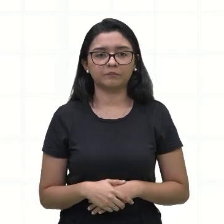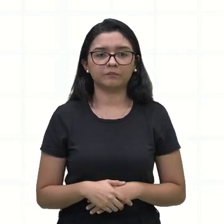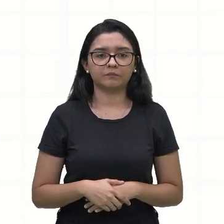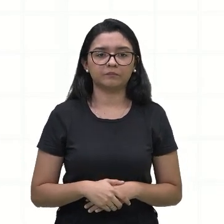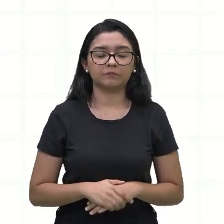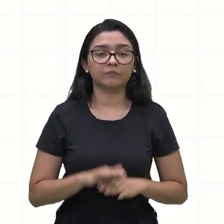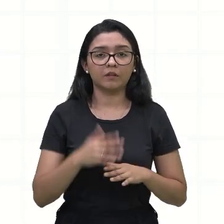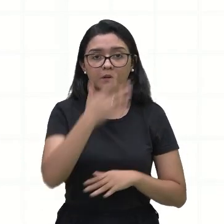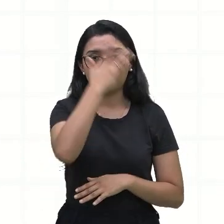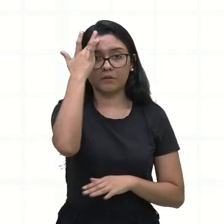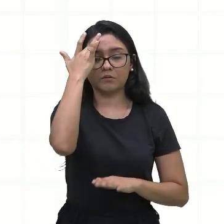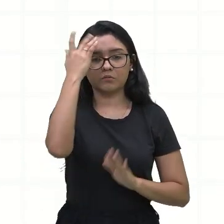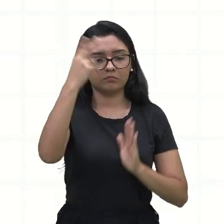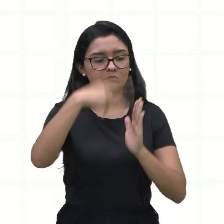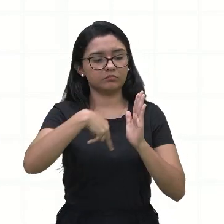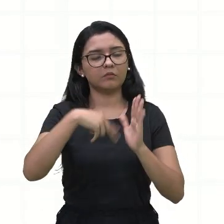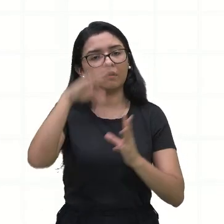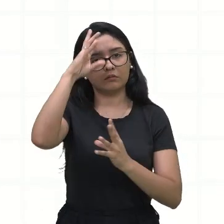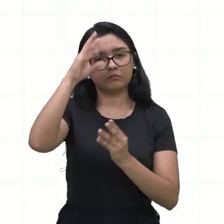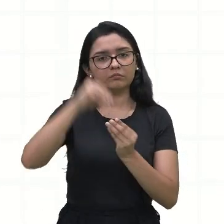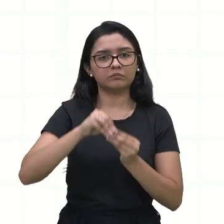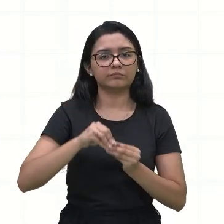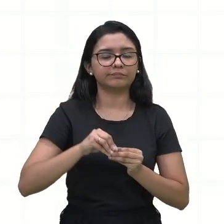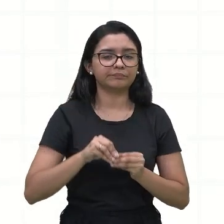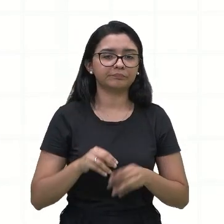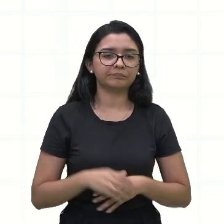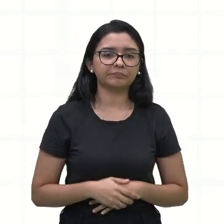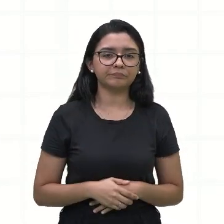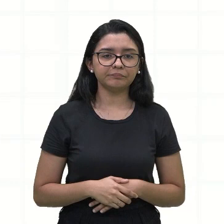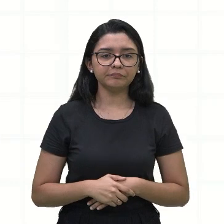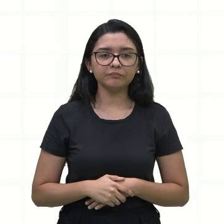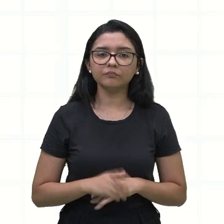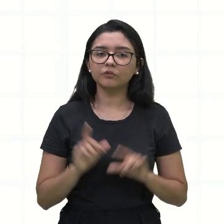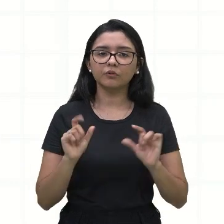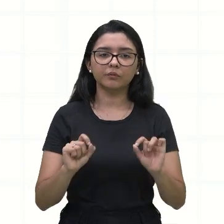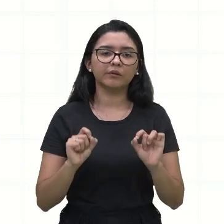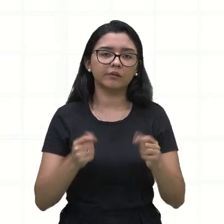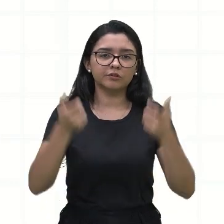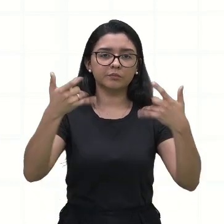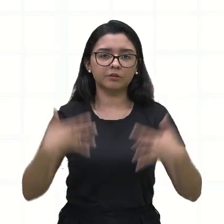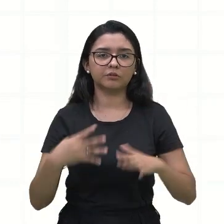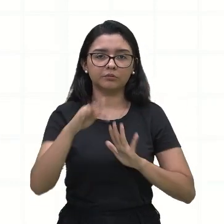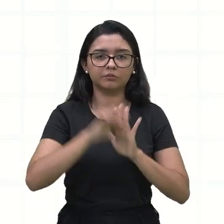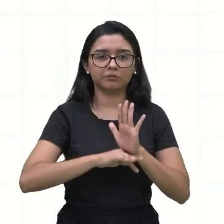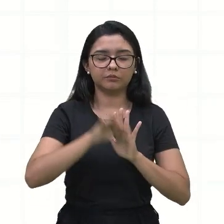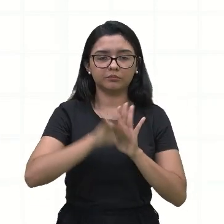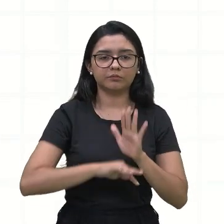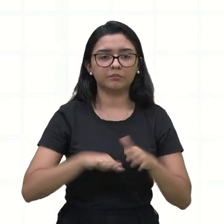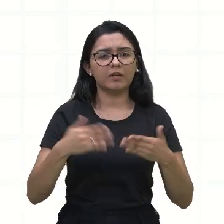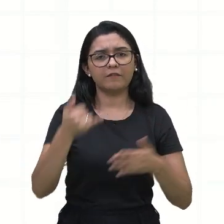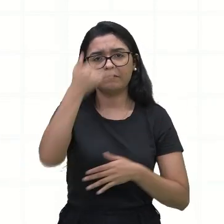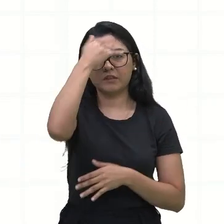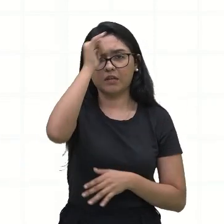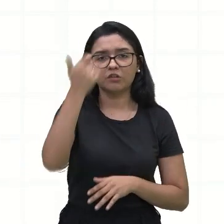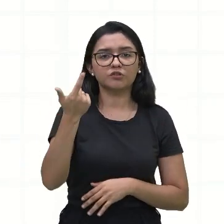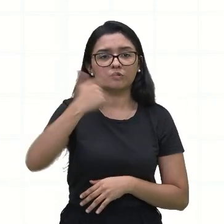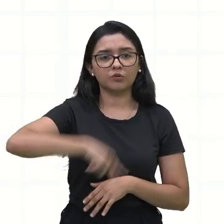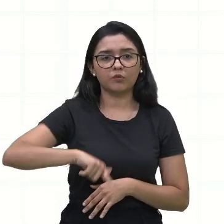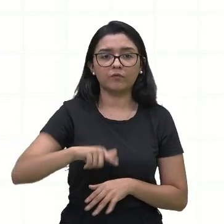que o leitor entenda imediatamente sobre o que está se falando no texto, né? Então, ele, para não repetir a palavra